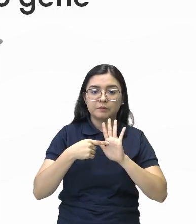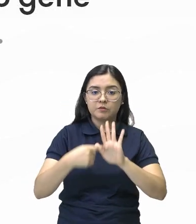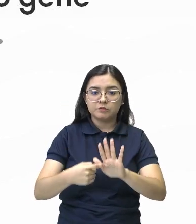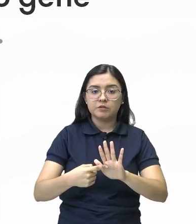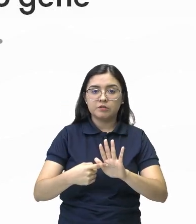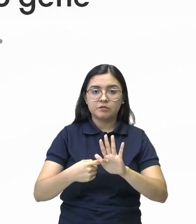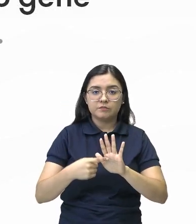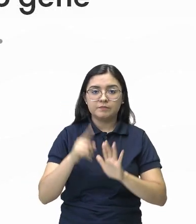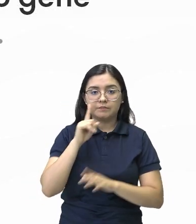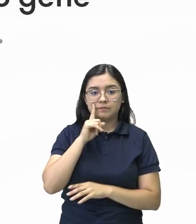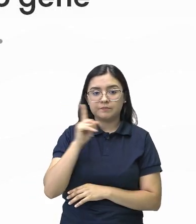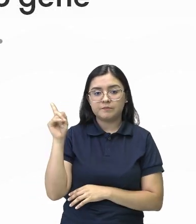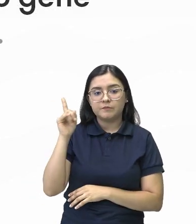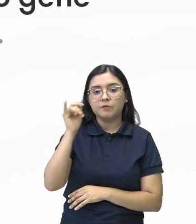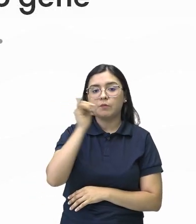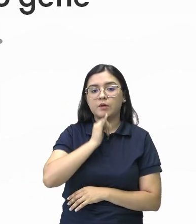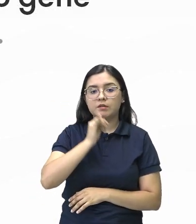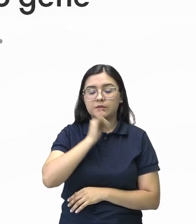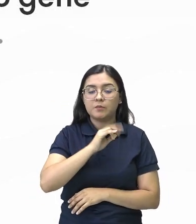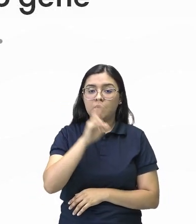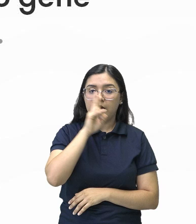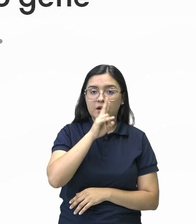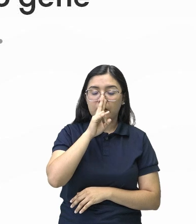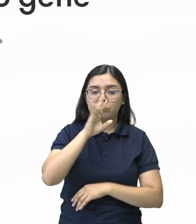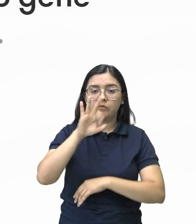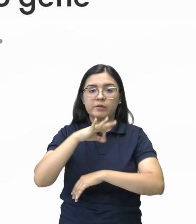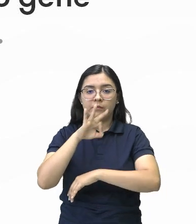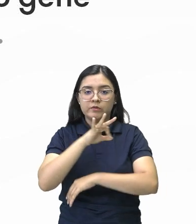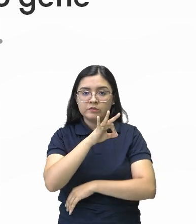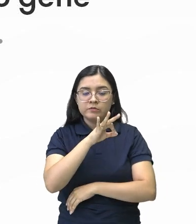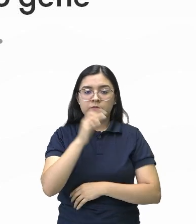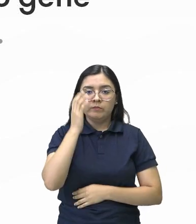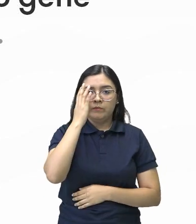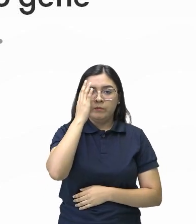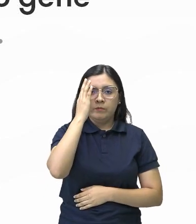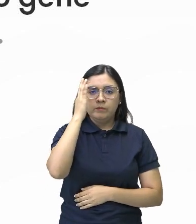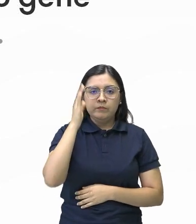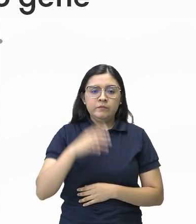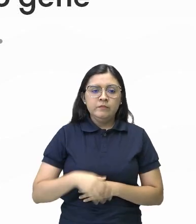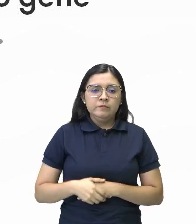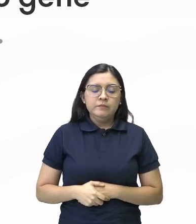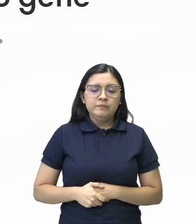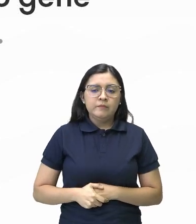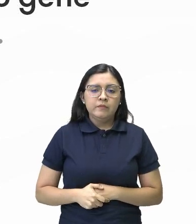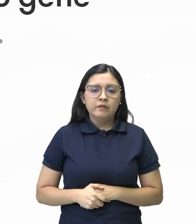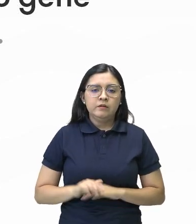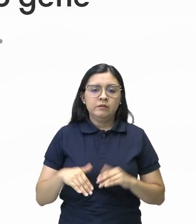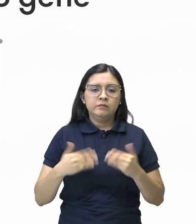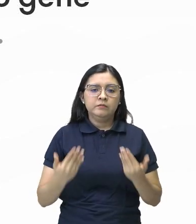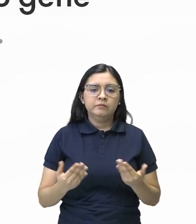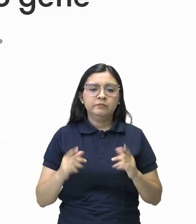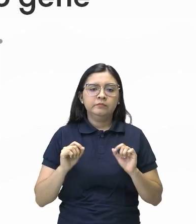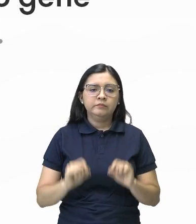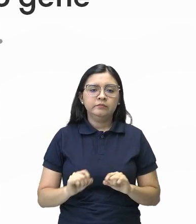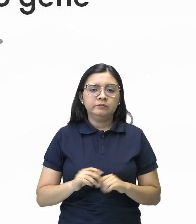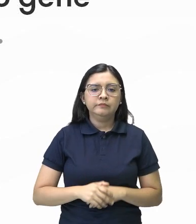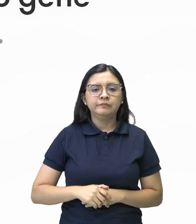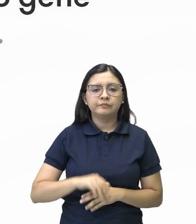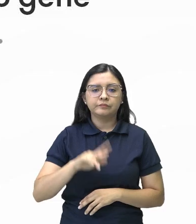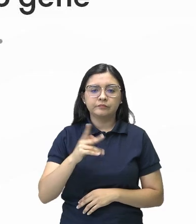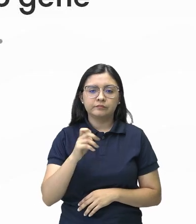apresentado para vocês aí, o rato e a mosca, por exemplo. Né? A Evo-Devo, ela